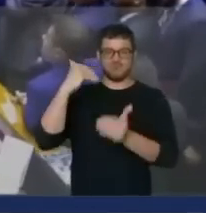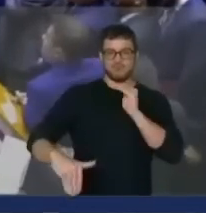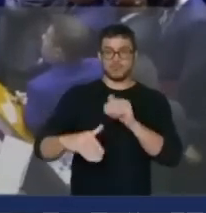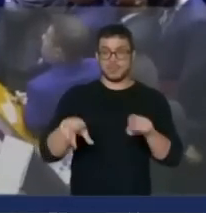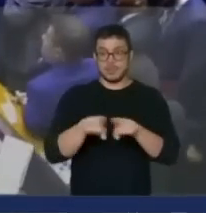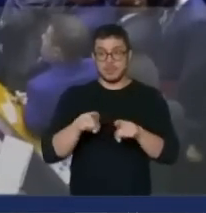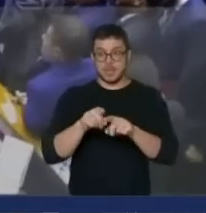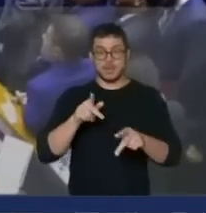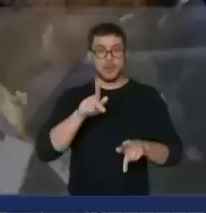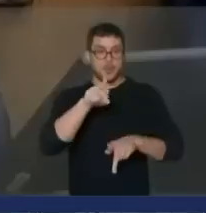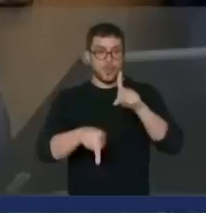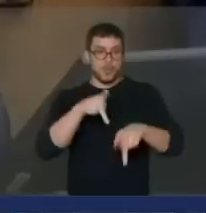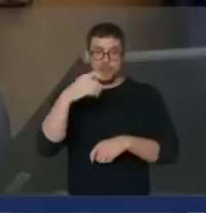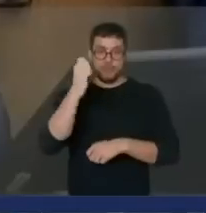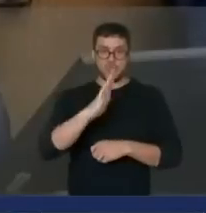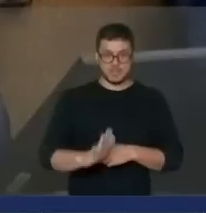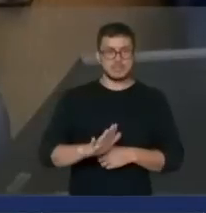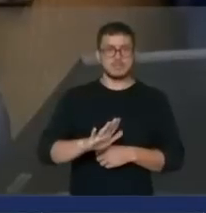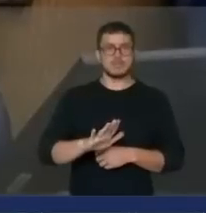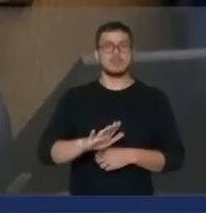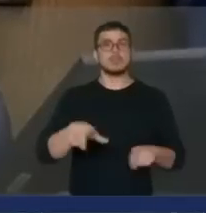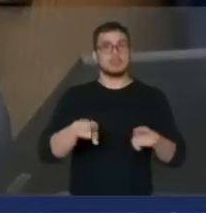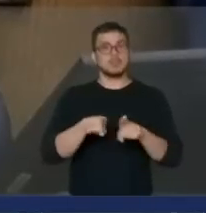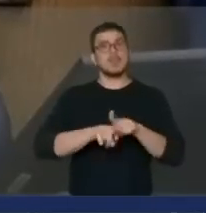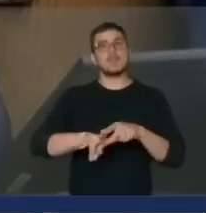e os rigores da lei. Para aqueles